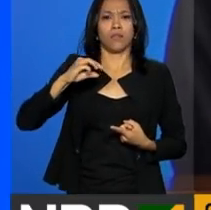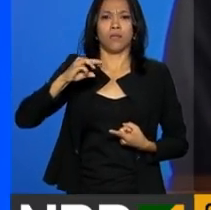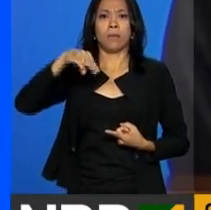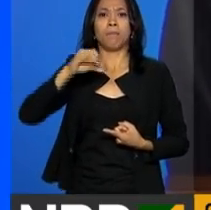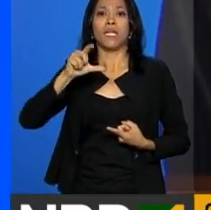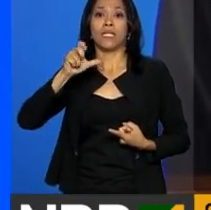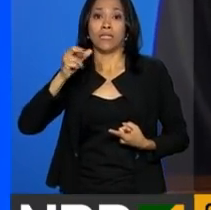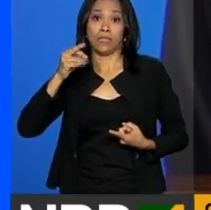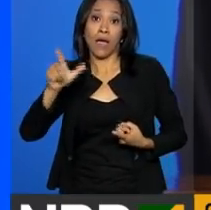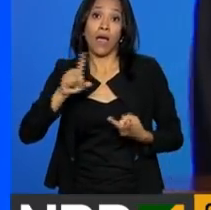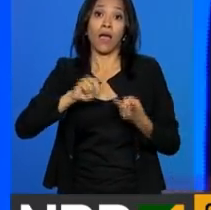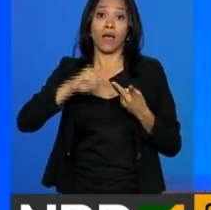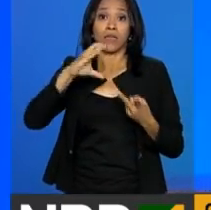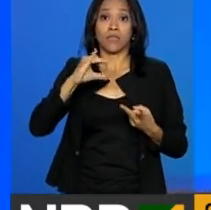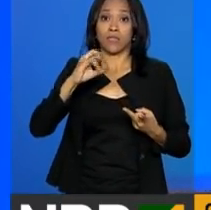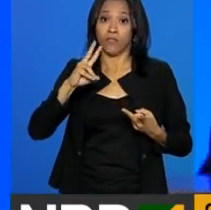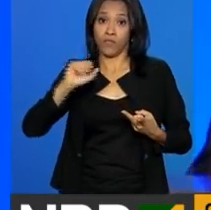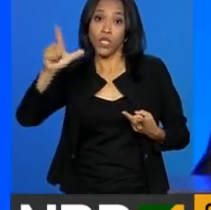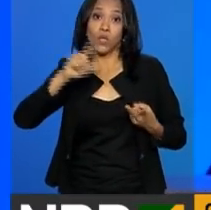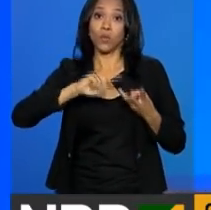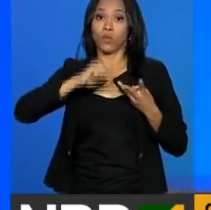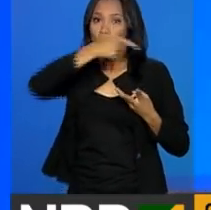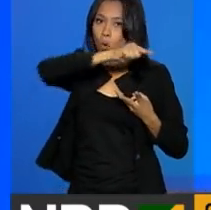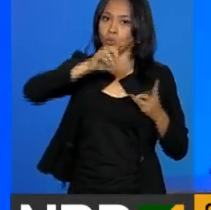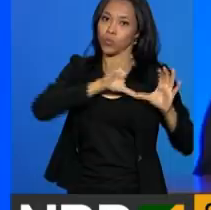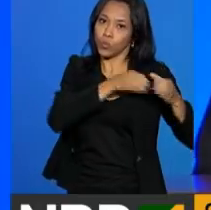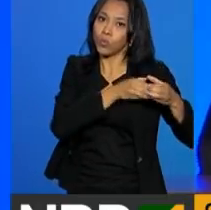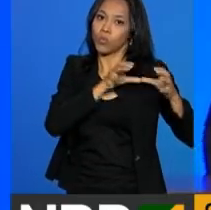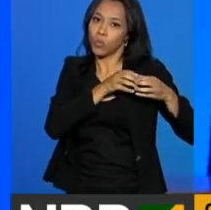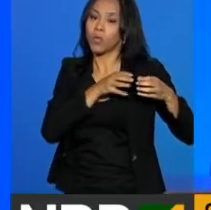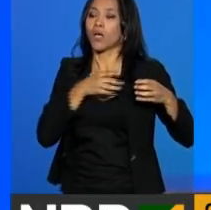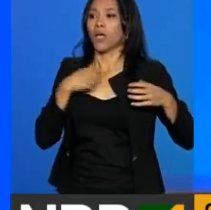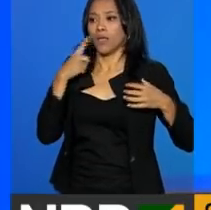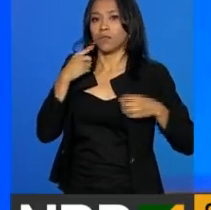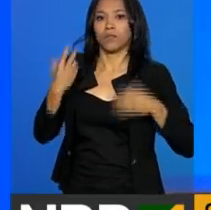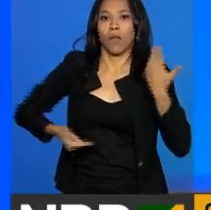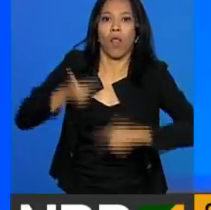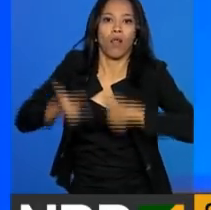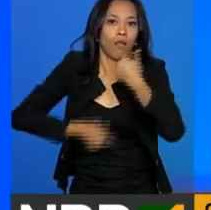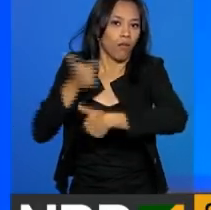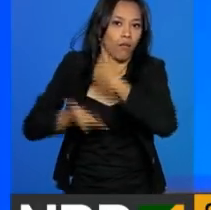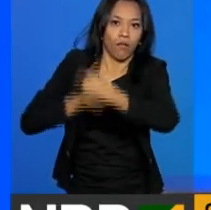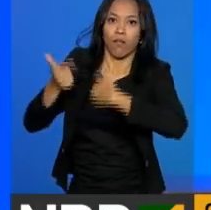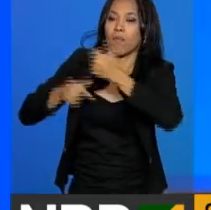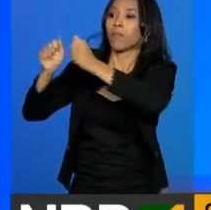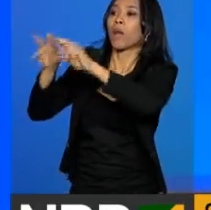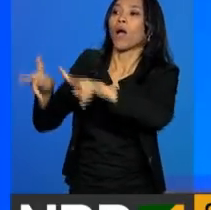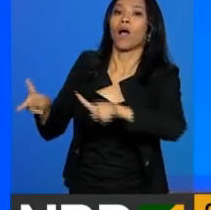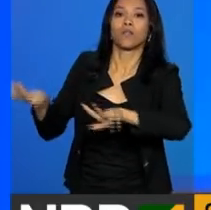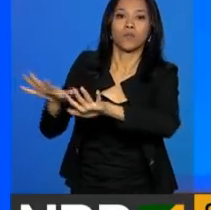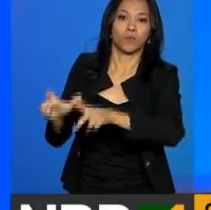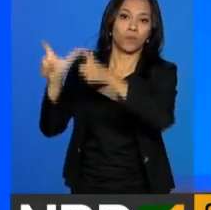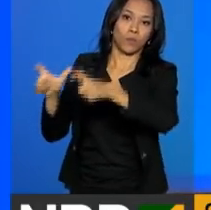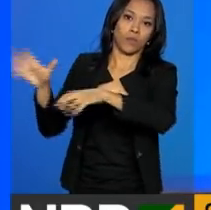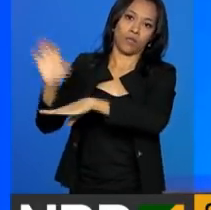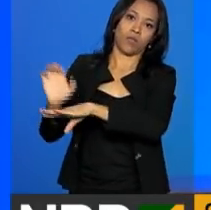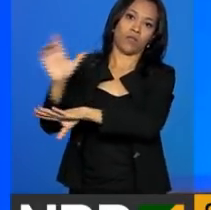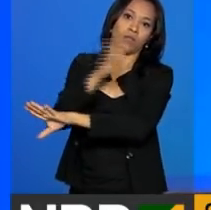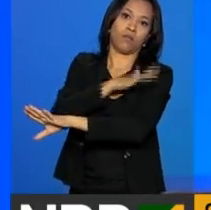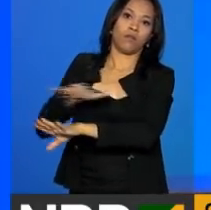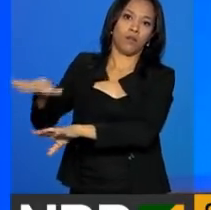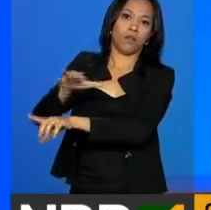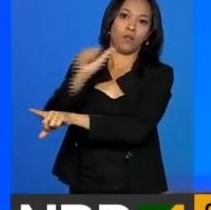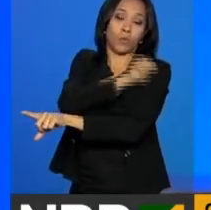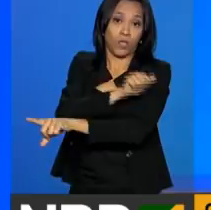armadas a cuidaram de pacificar um pouco aquela região e interessante os